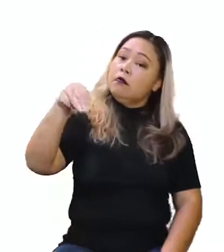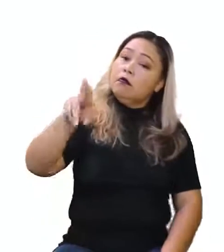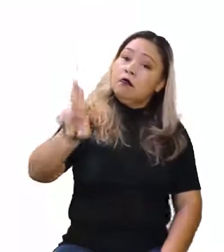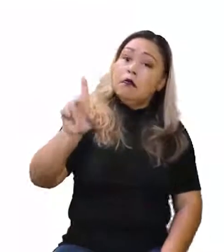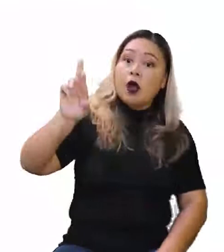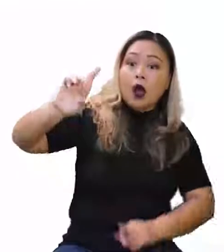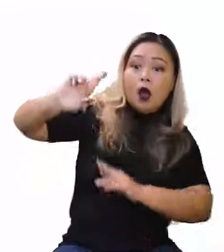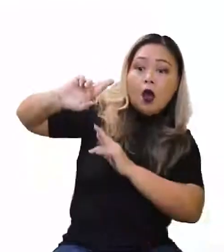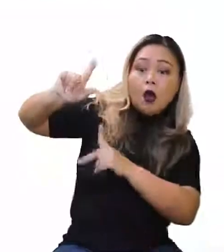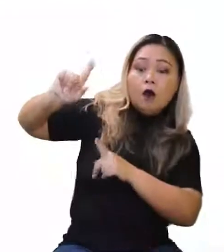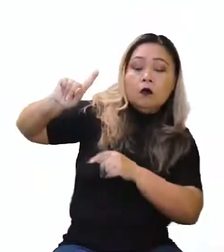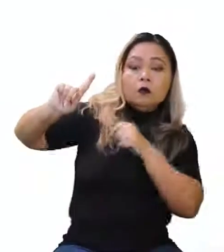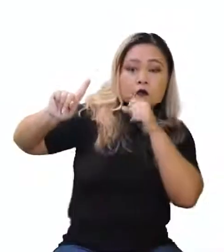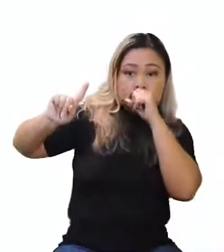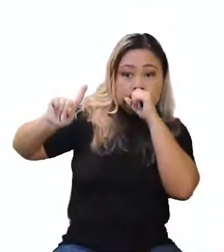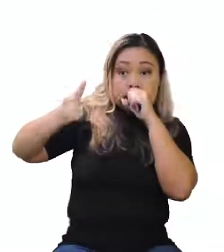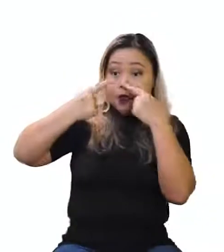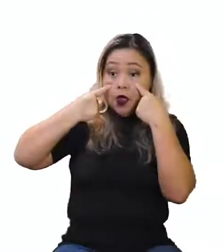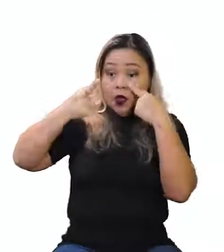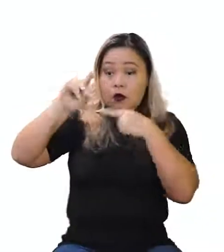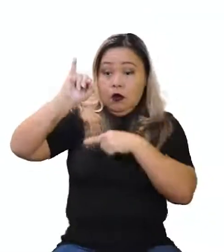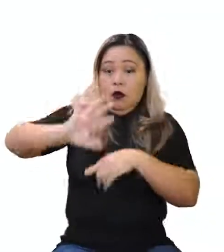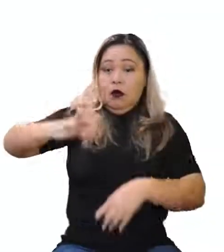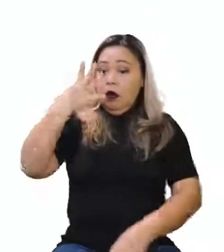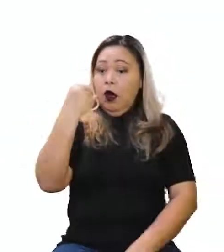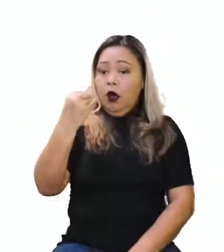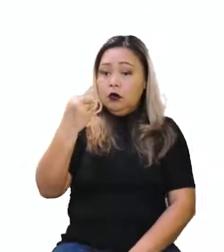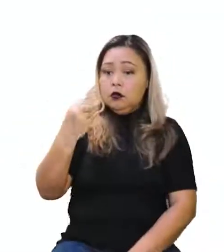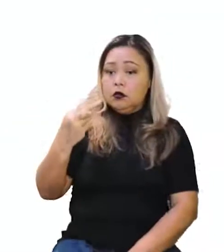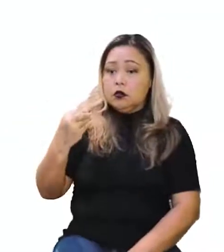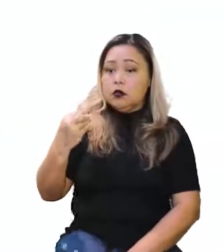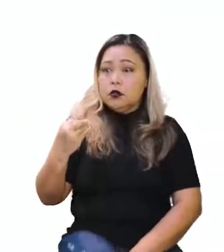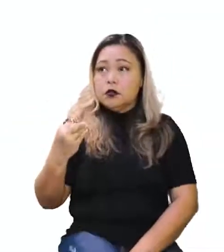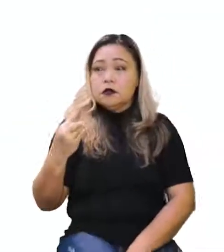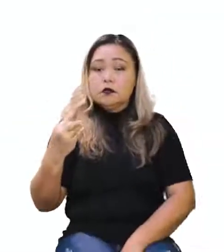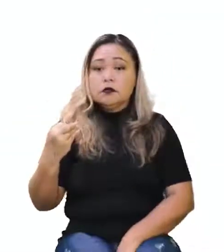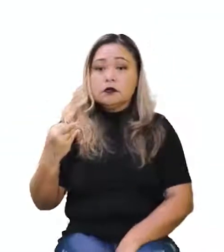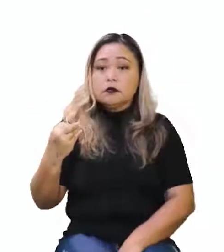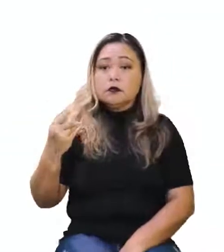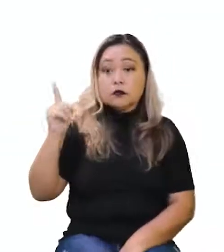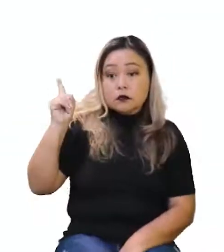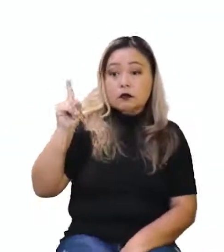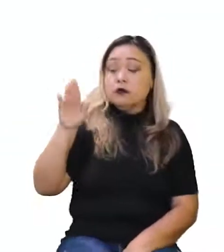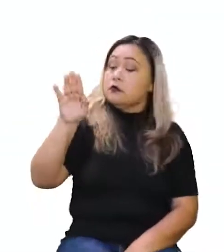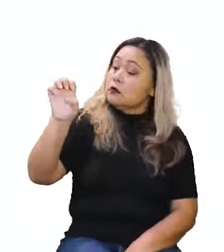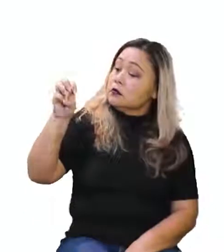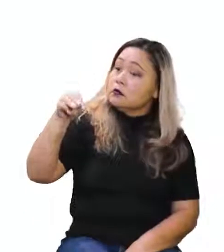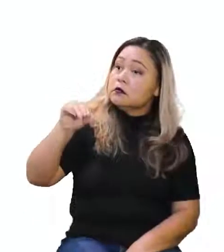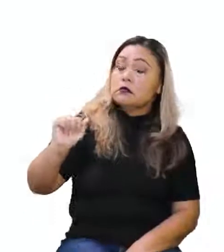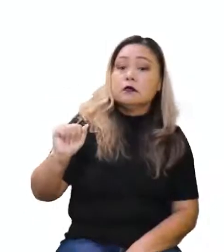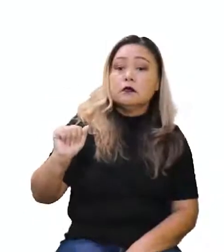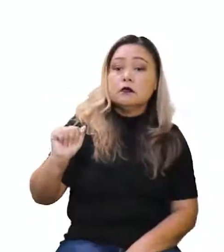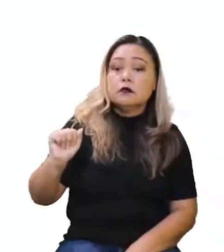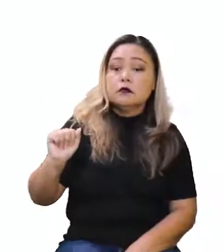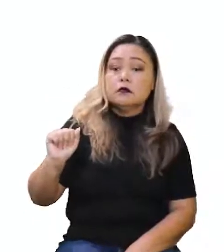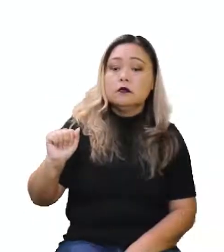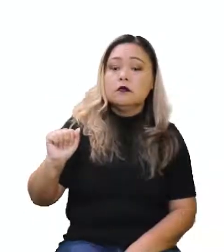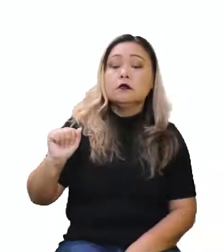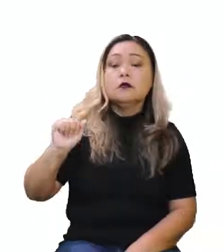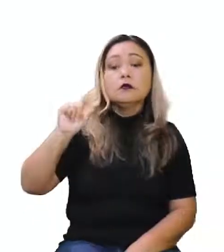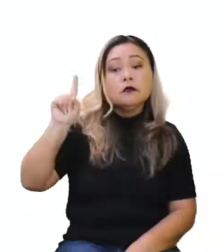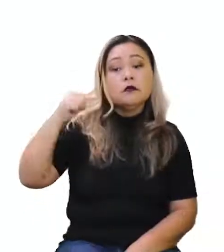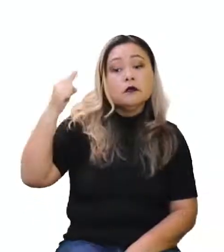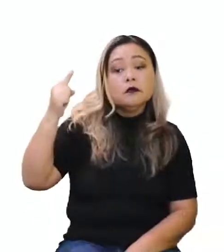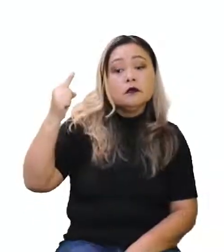Emu, olha a diferença, eu vou voltar para vocês darem uma olhada na foto, tá? Ó, essa é a ema